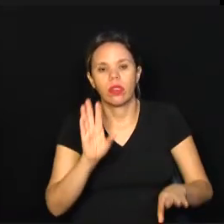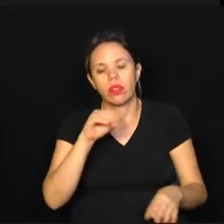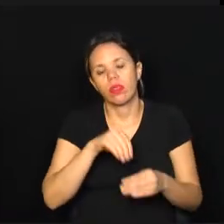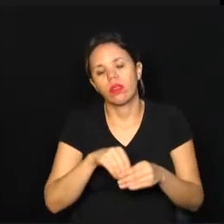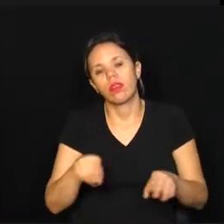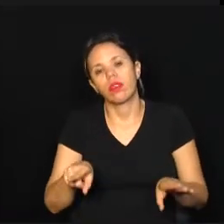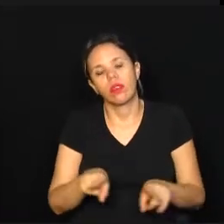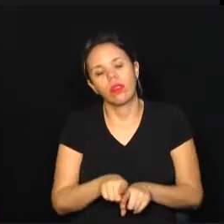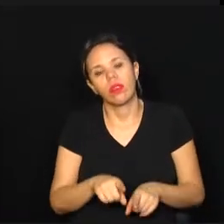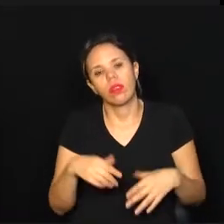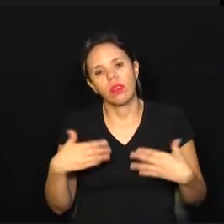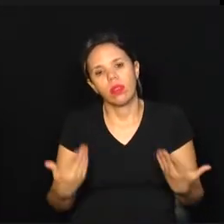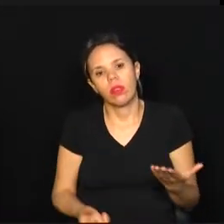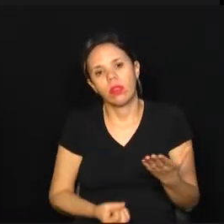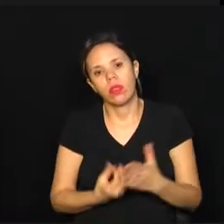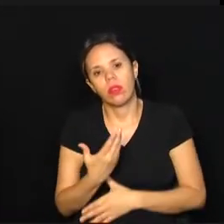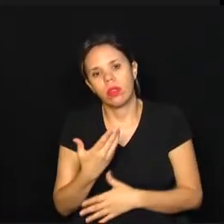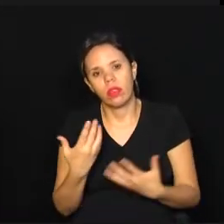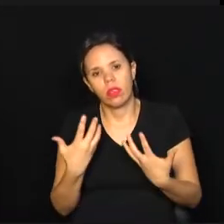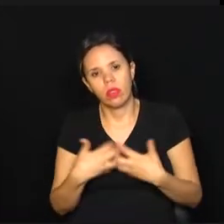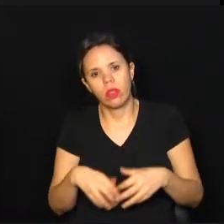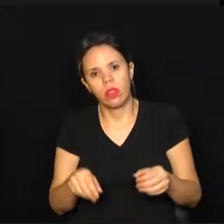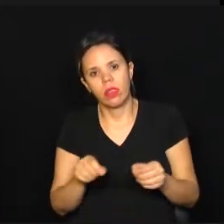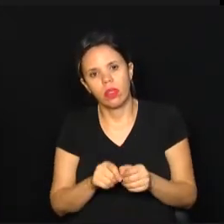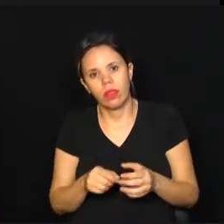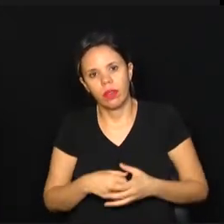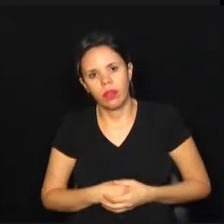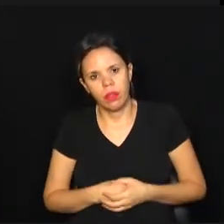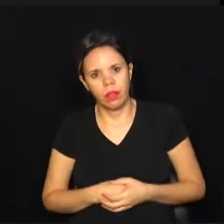que, quando seja feita essa questão,